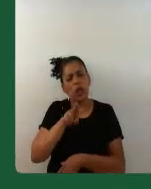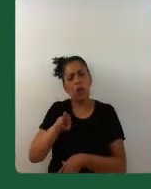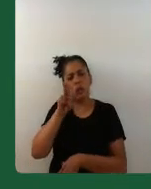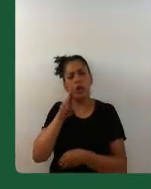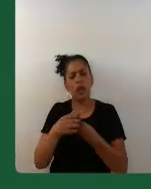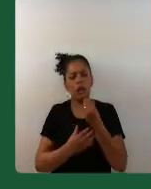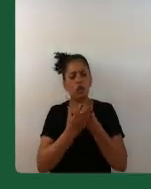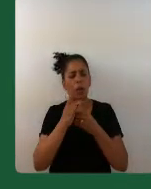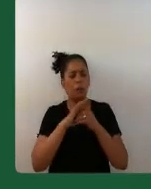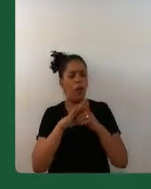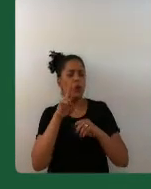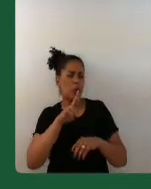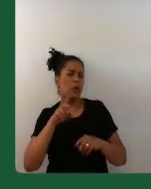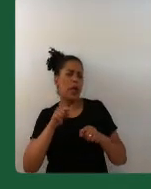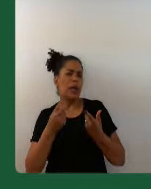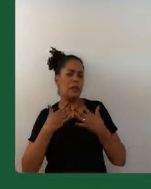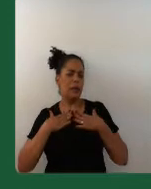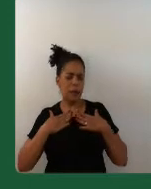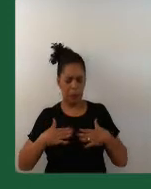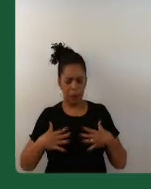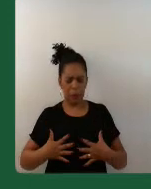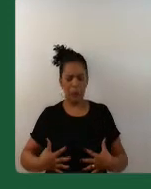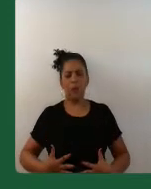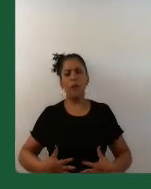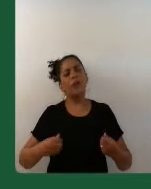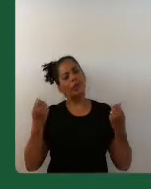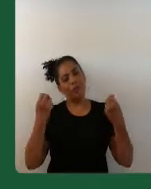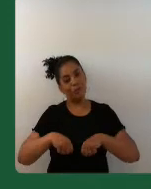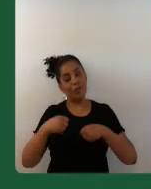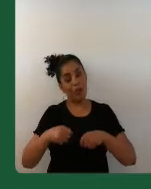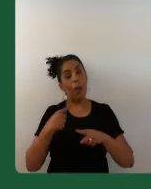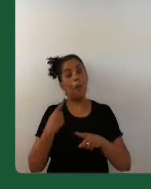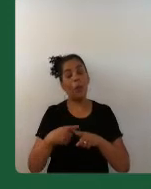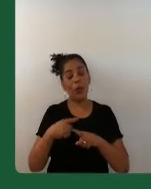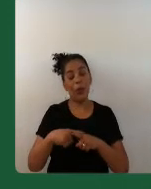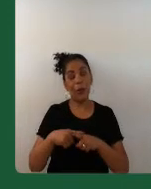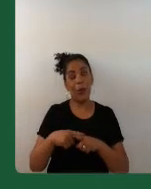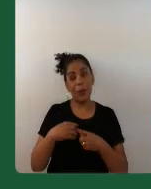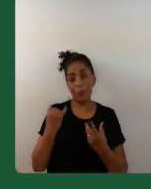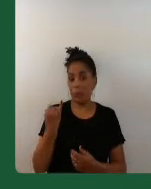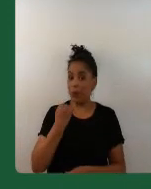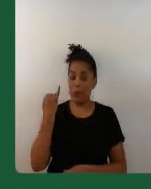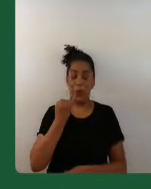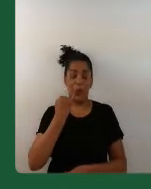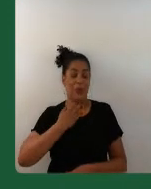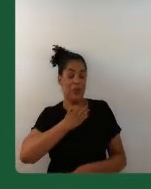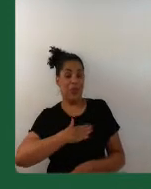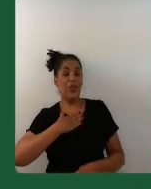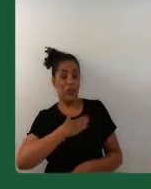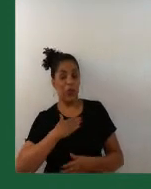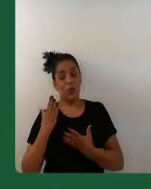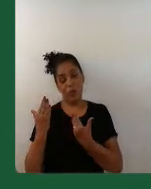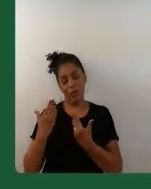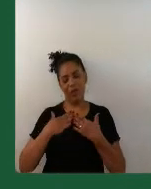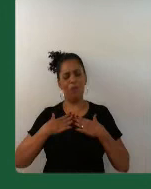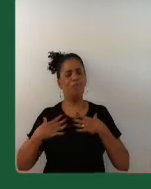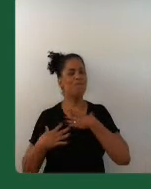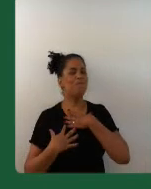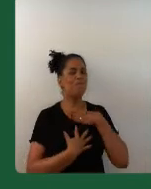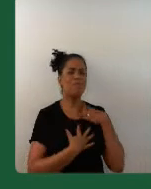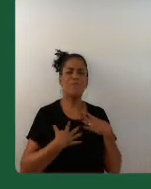seu órgão, que é a coisa que ele teoricamente mais gosta de fazer, e só sendo